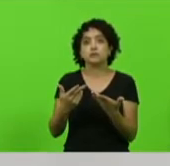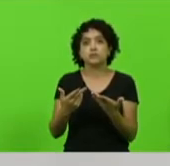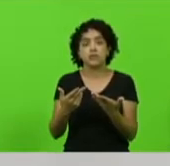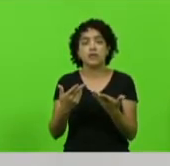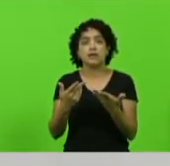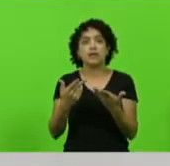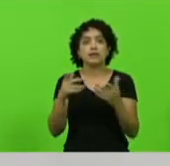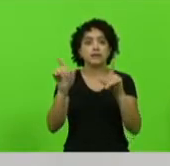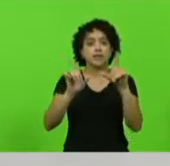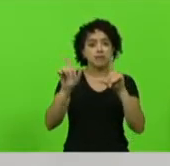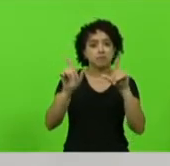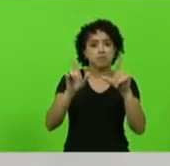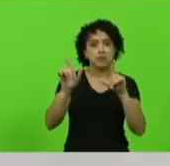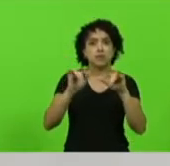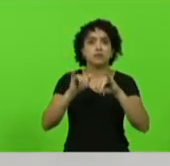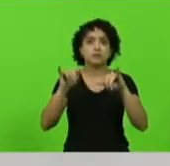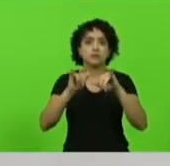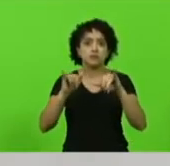imprensa